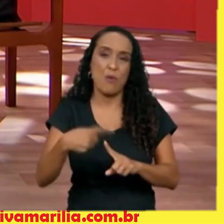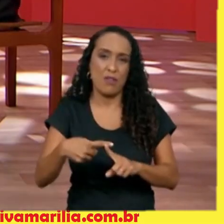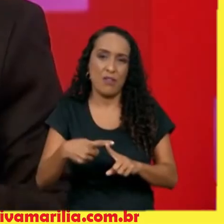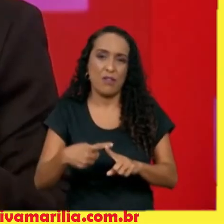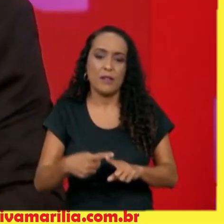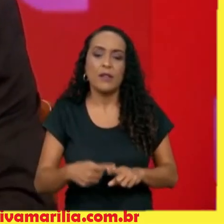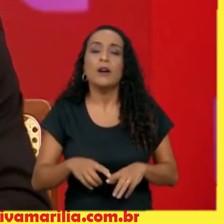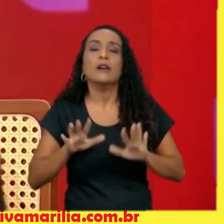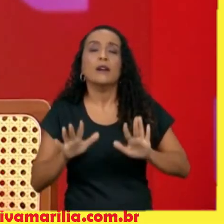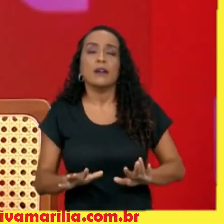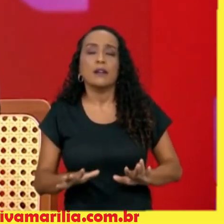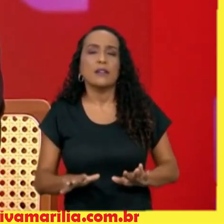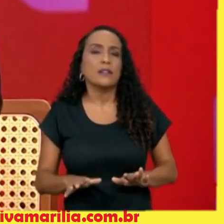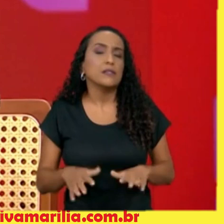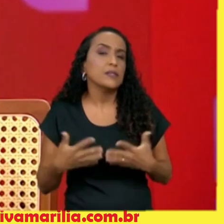Em que lugar